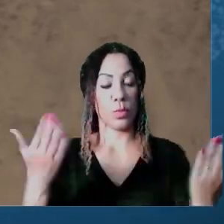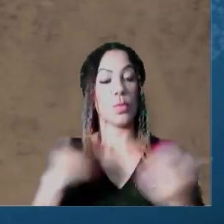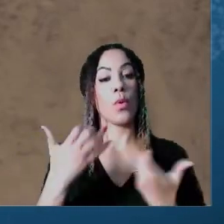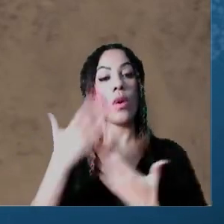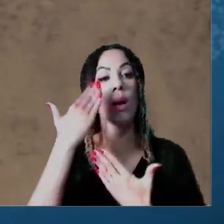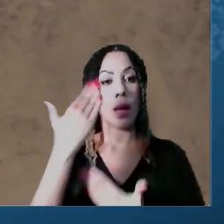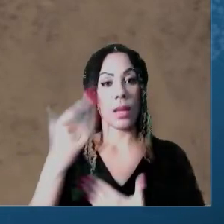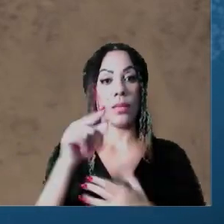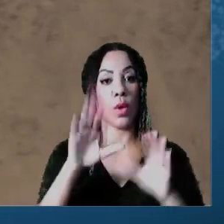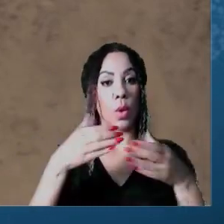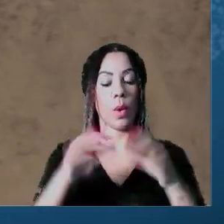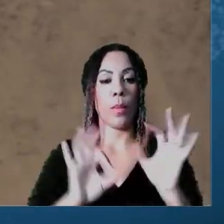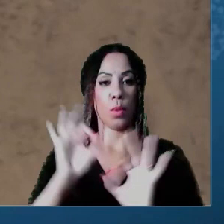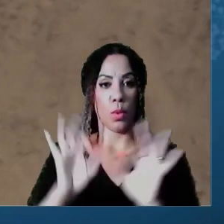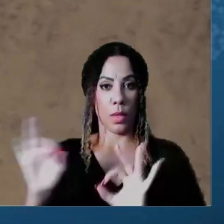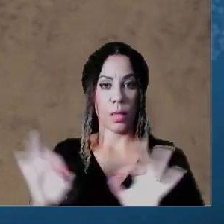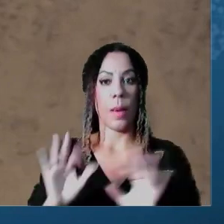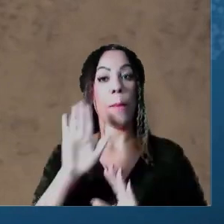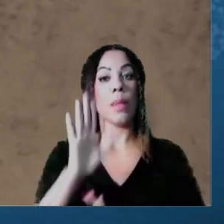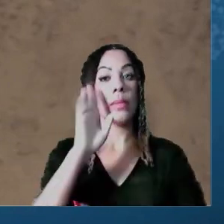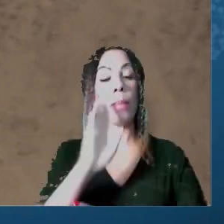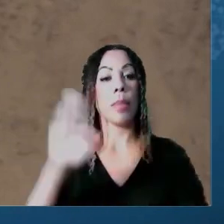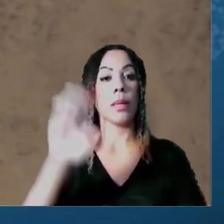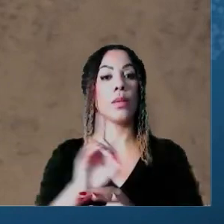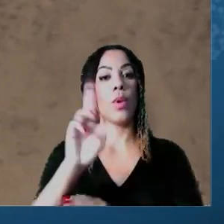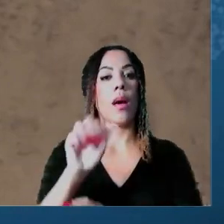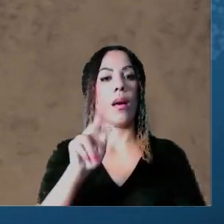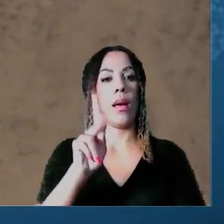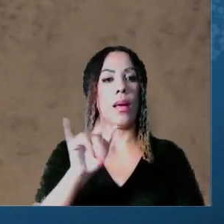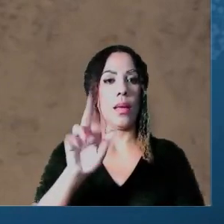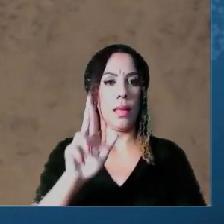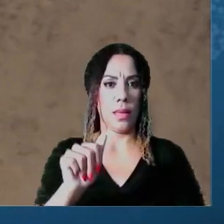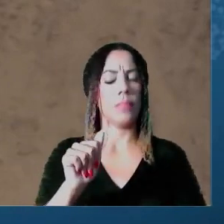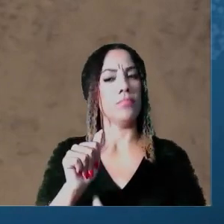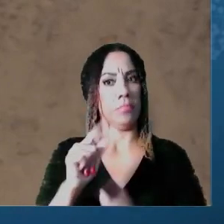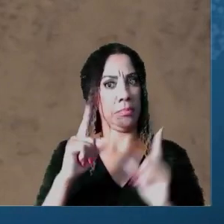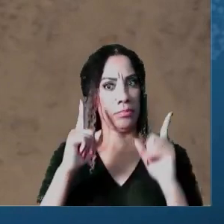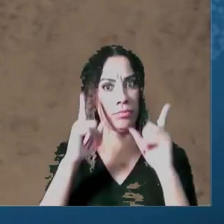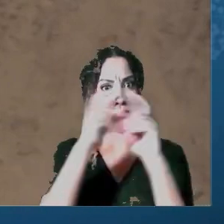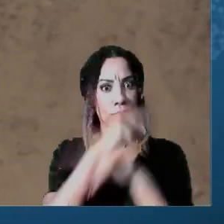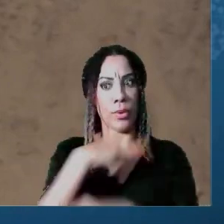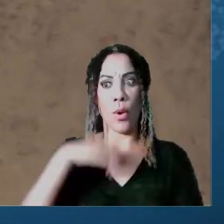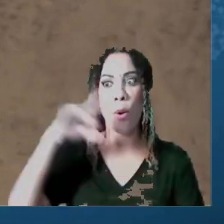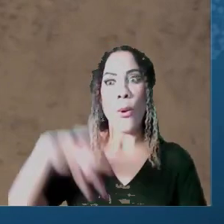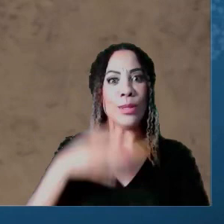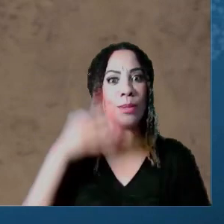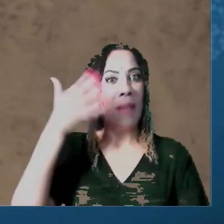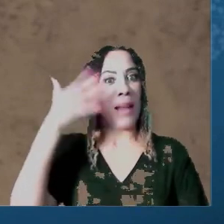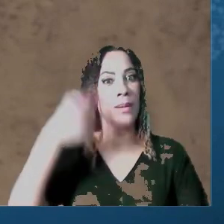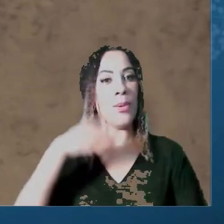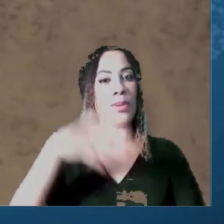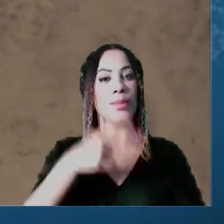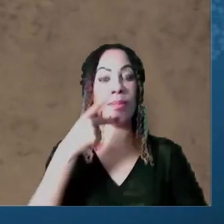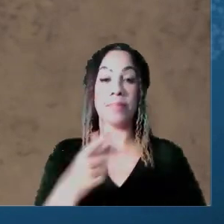comitê organizador, mas principalmente ao Dr. Akira. Tarefa difícil ser a última palestrante, mas,